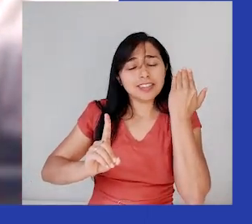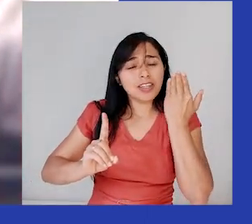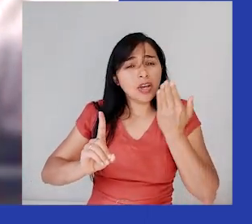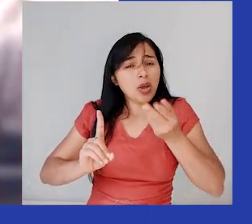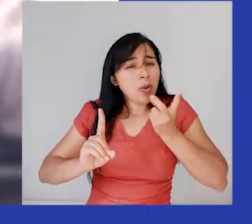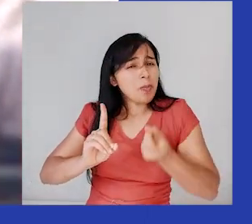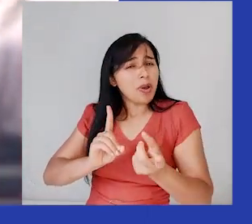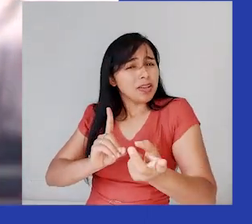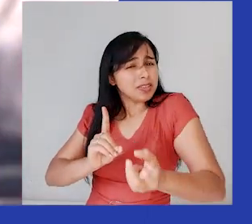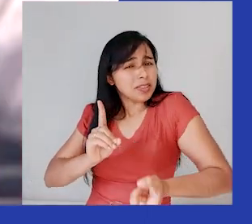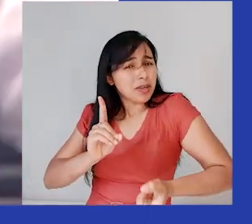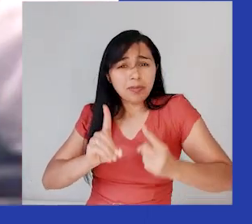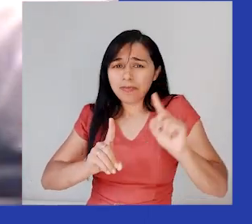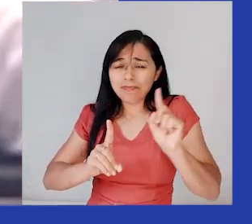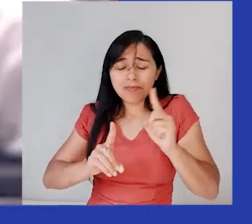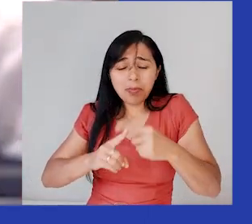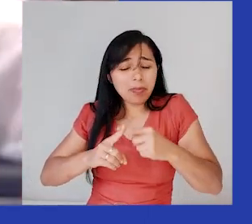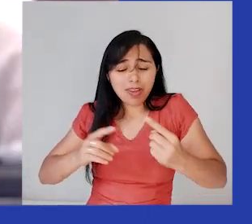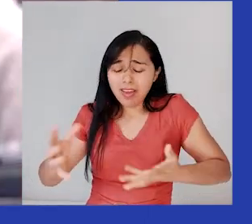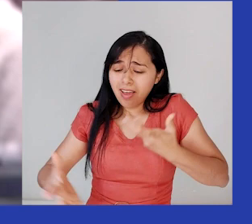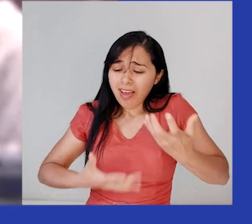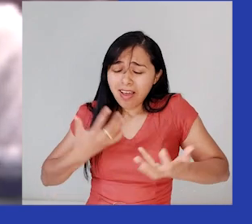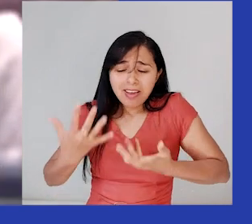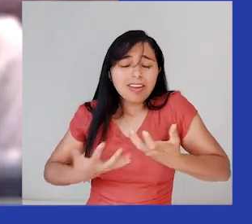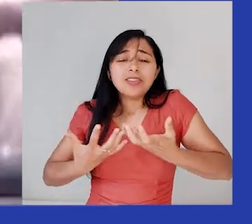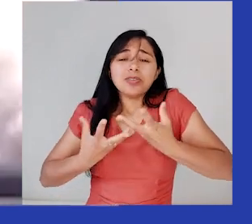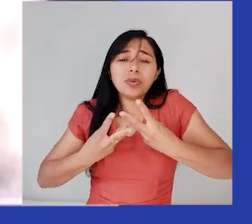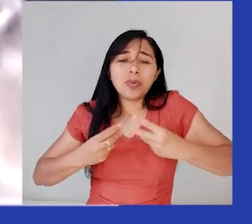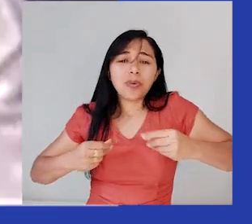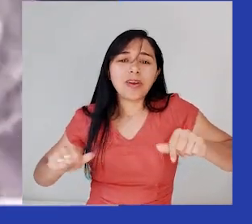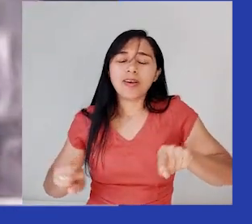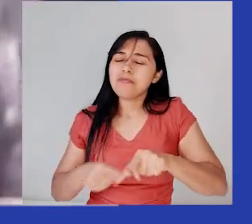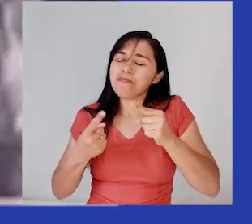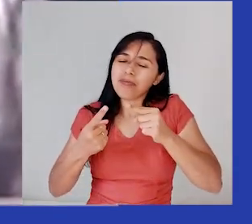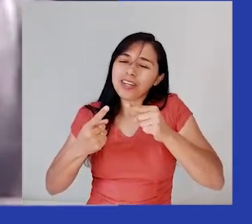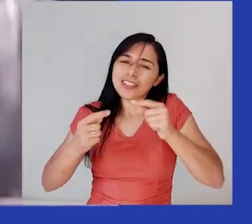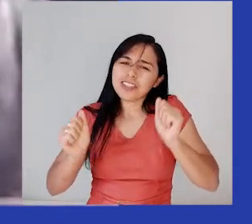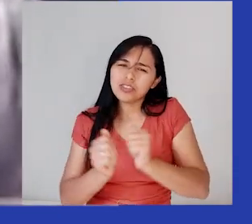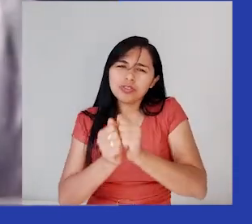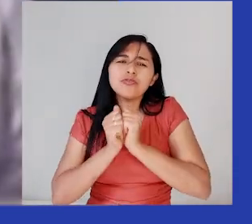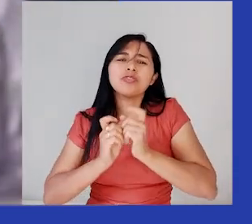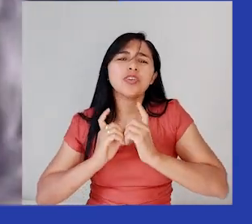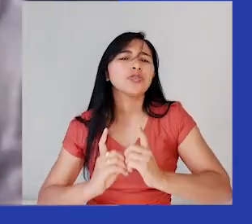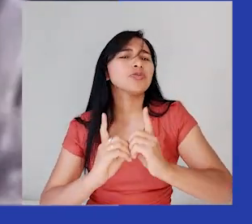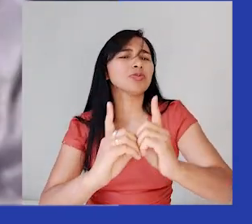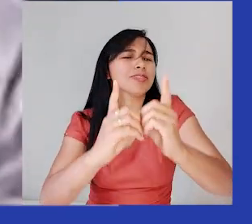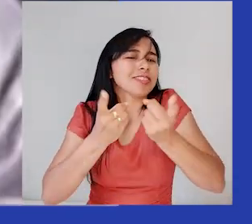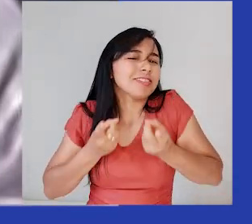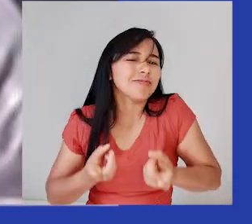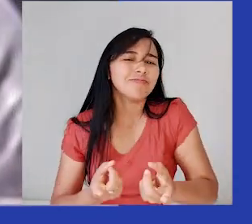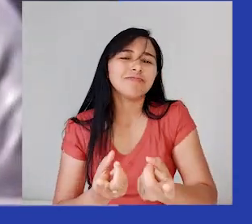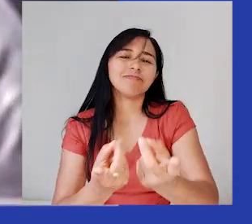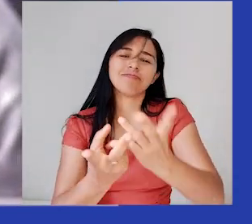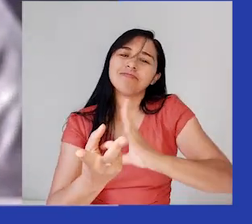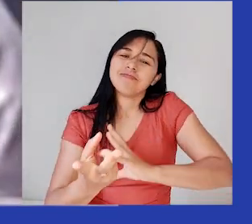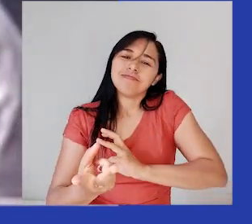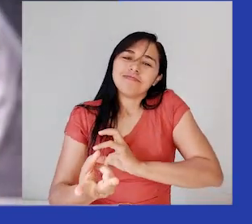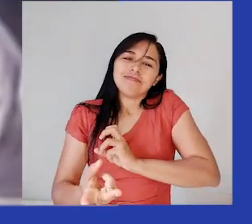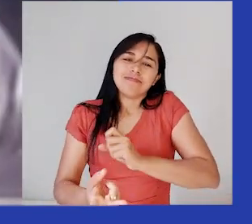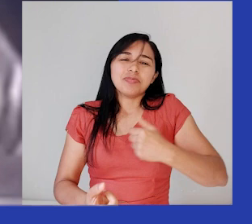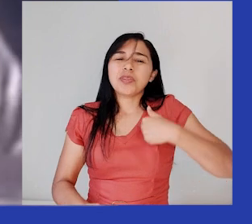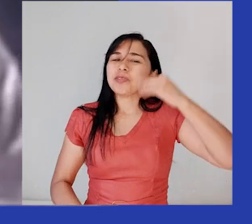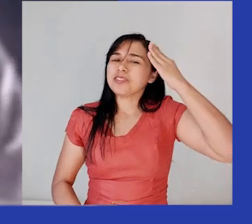chama, mas que seja infinito enquanto dure. Eu sei que vou sofrer